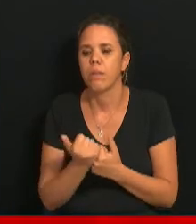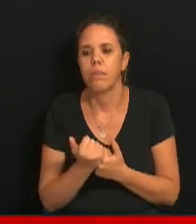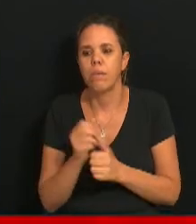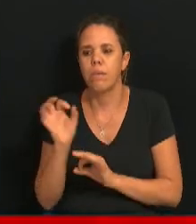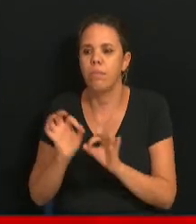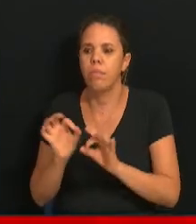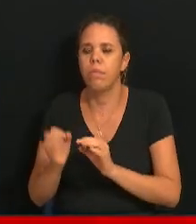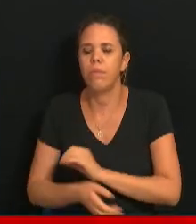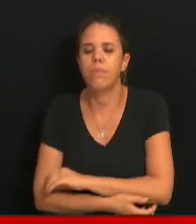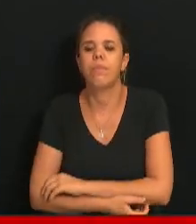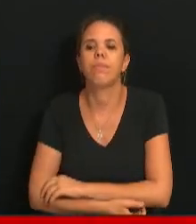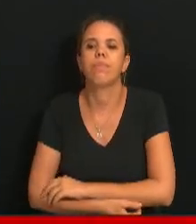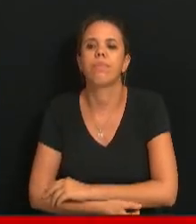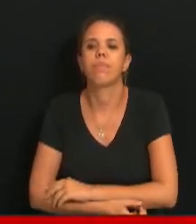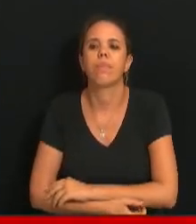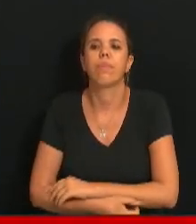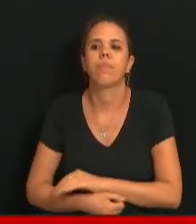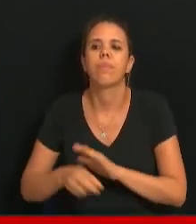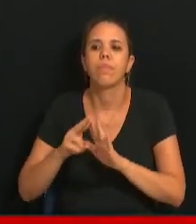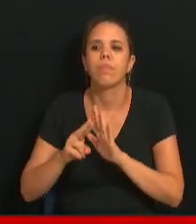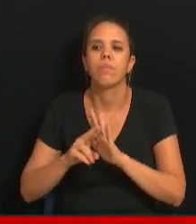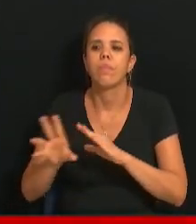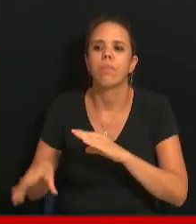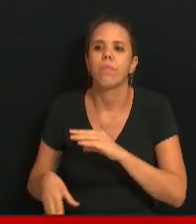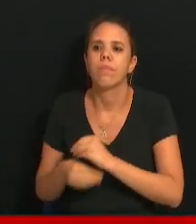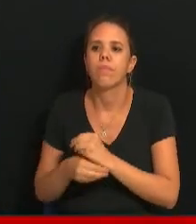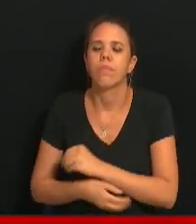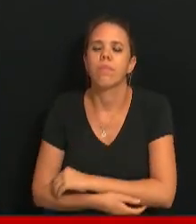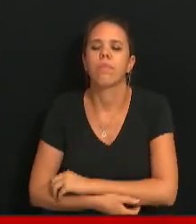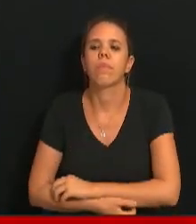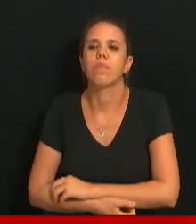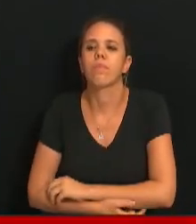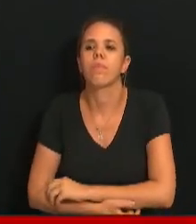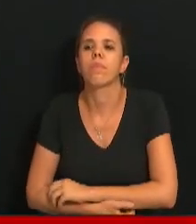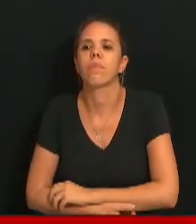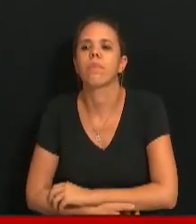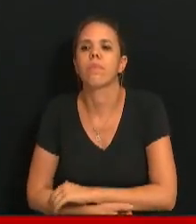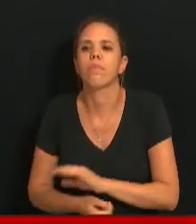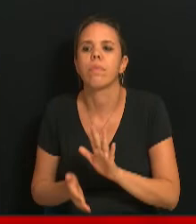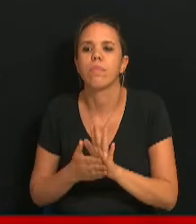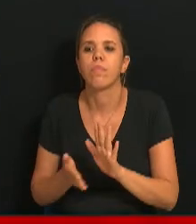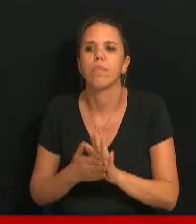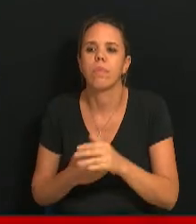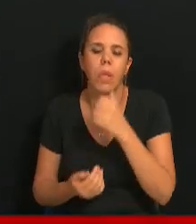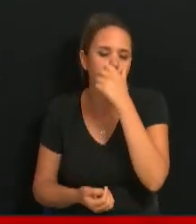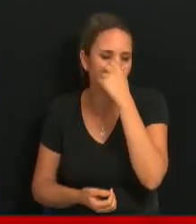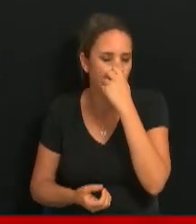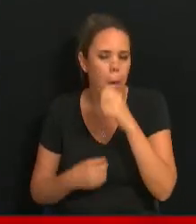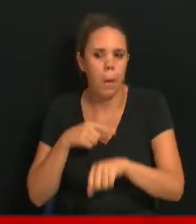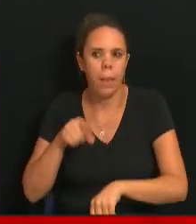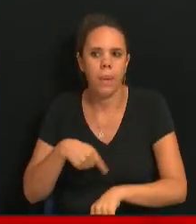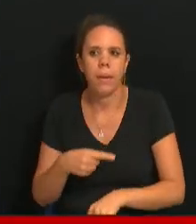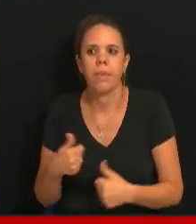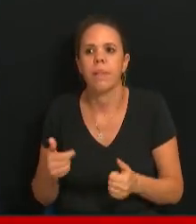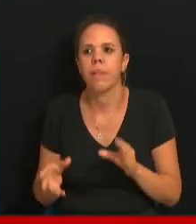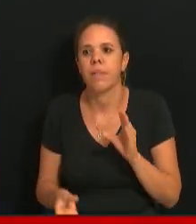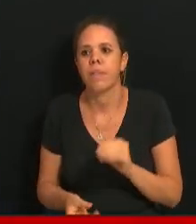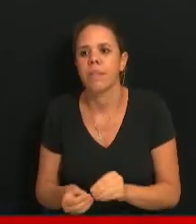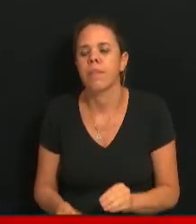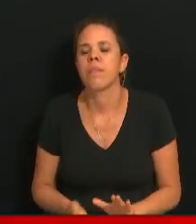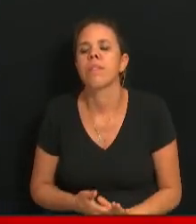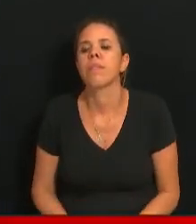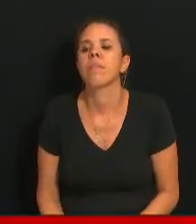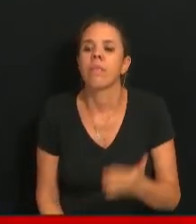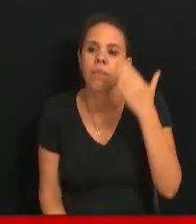elaboração nas normas complementares, tá bom? Junto com a oferta, né, de múltiplas jornadas. Então, é isso, nossa proposta. Eu